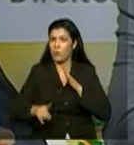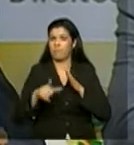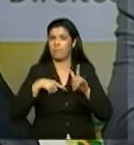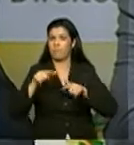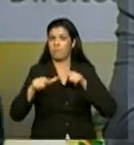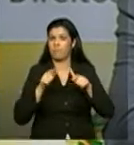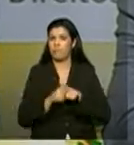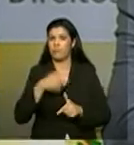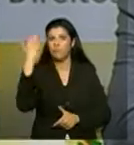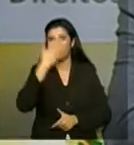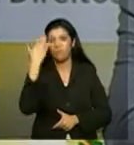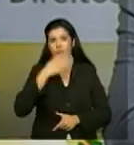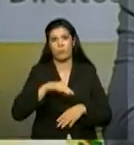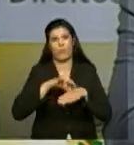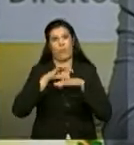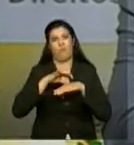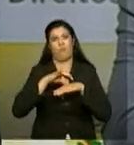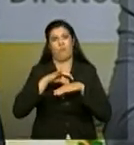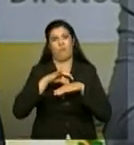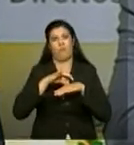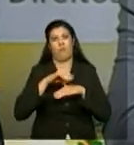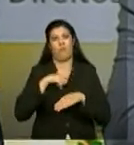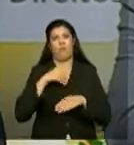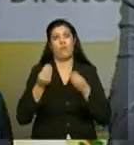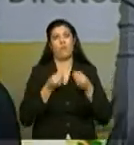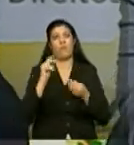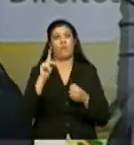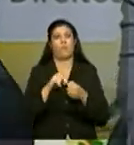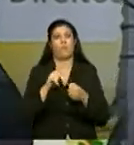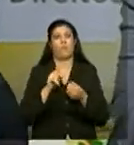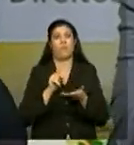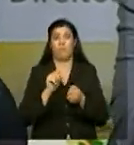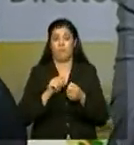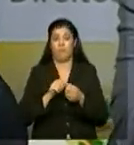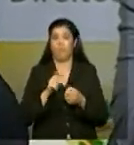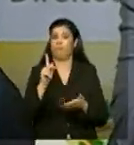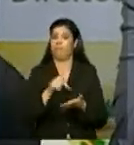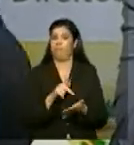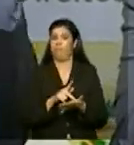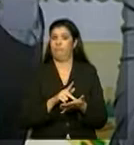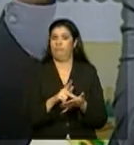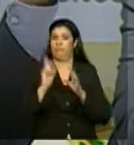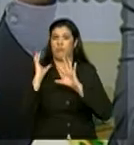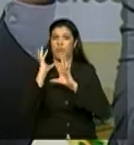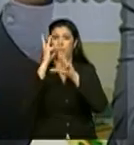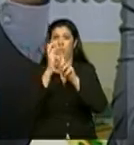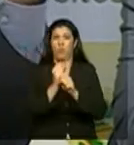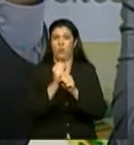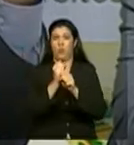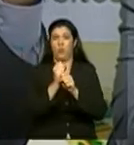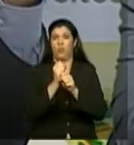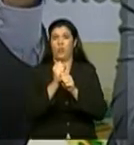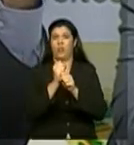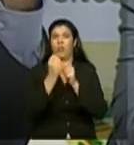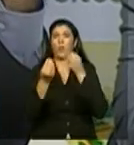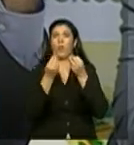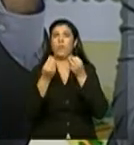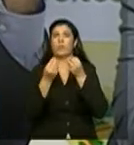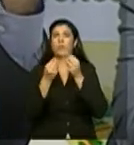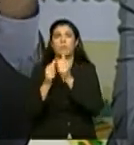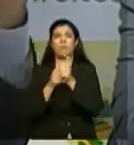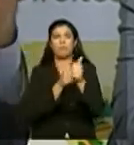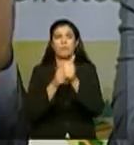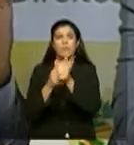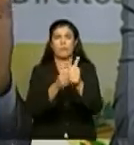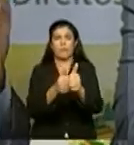evidências acordo que temos de realizar sempre se tem em conta a história para poder orientar